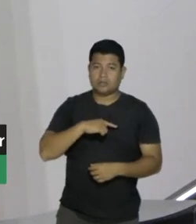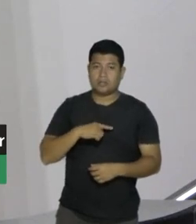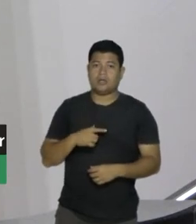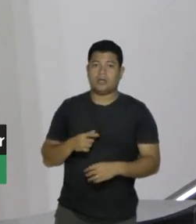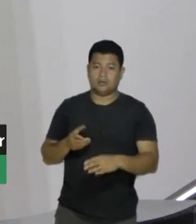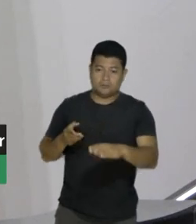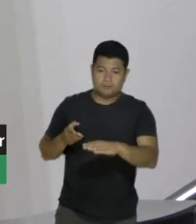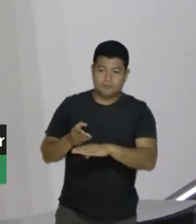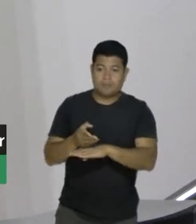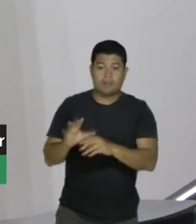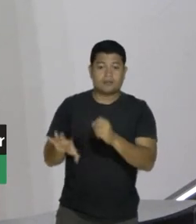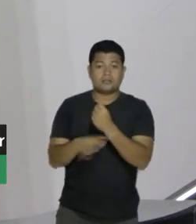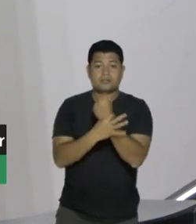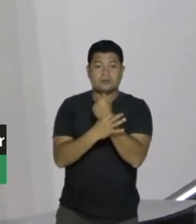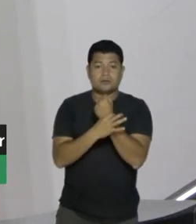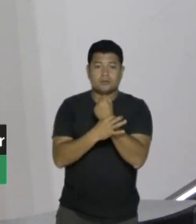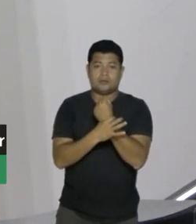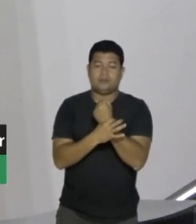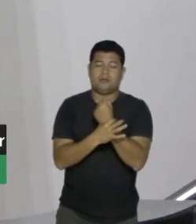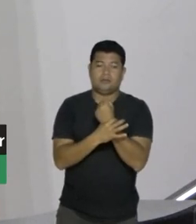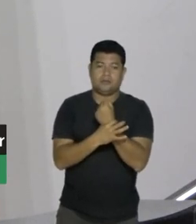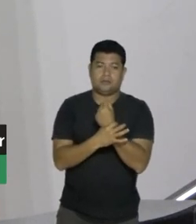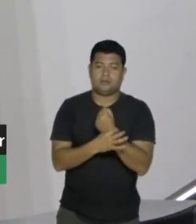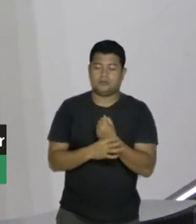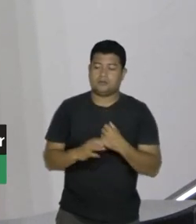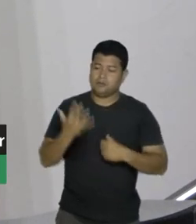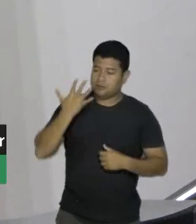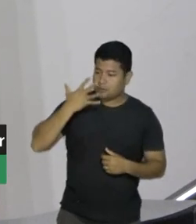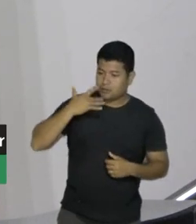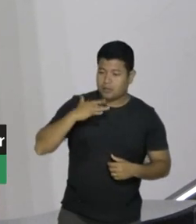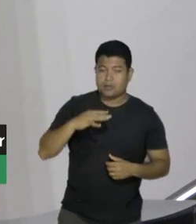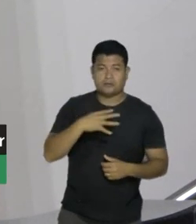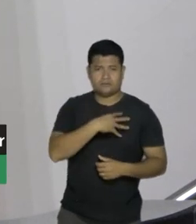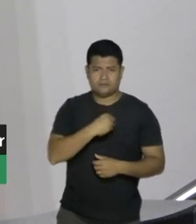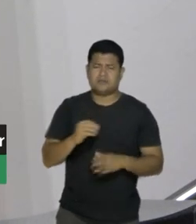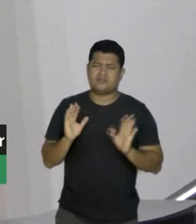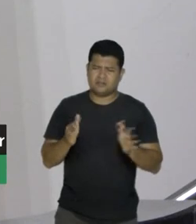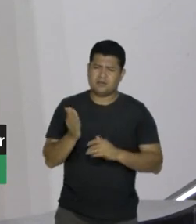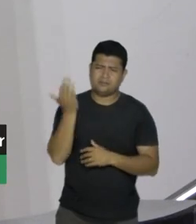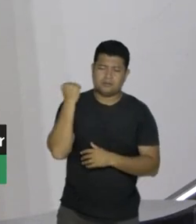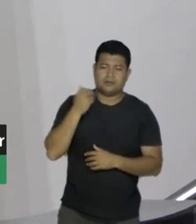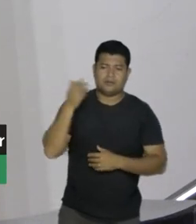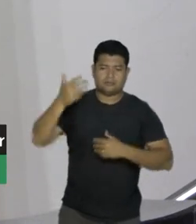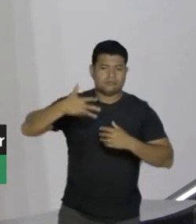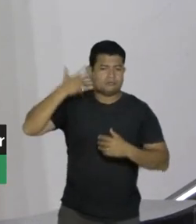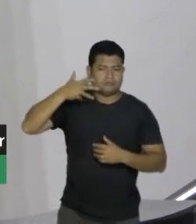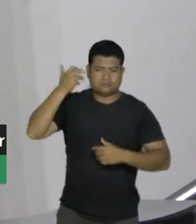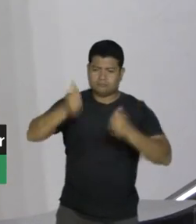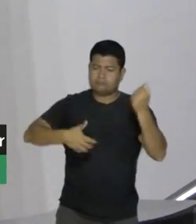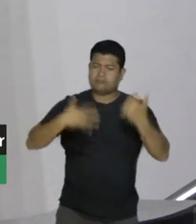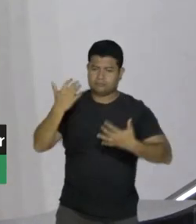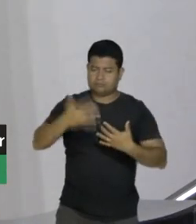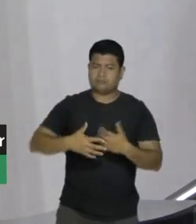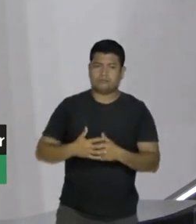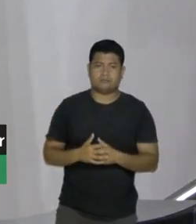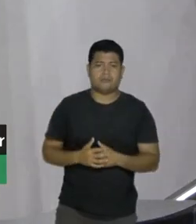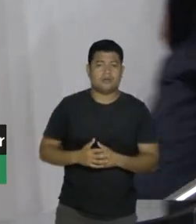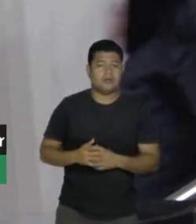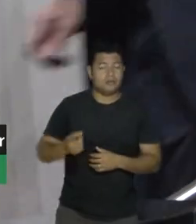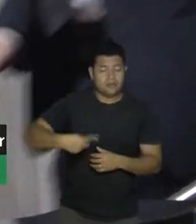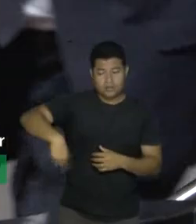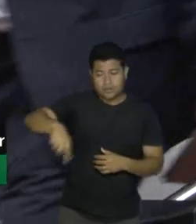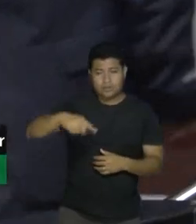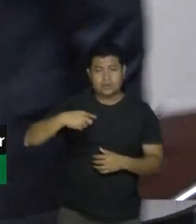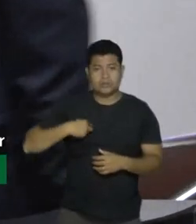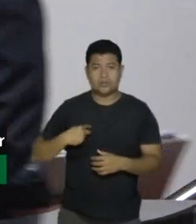da nossas crianças dos nossos filhos Para que eu já falei isso sobre sobre esse tema aqui para que a gente possa